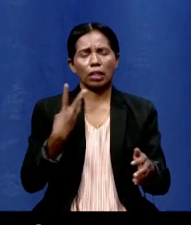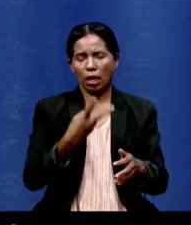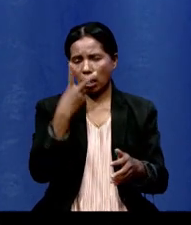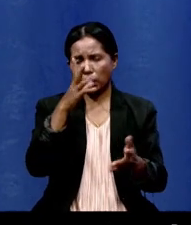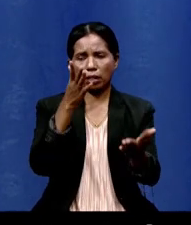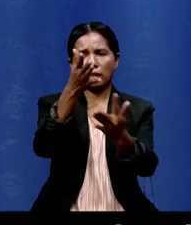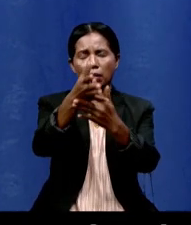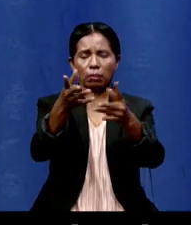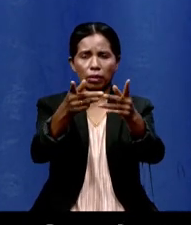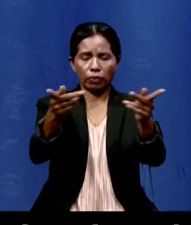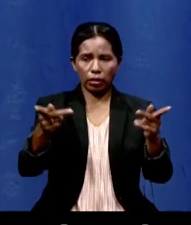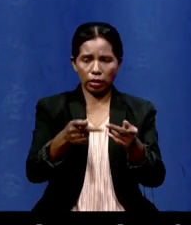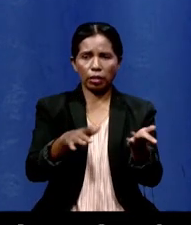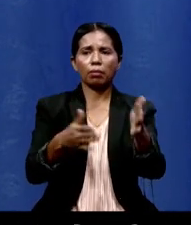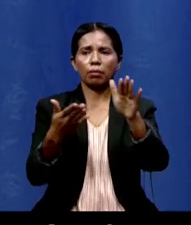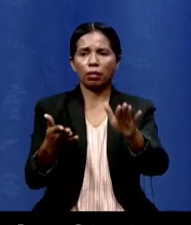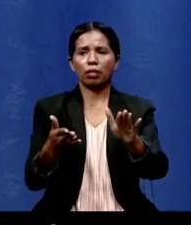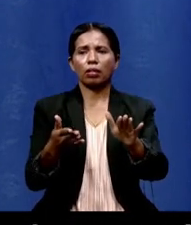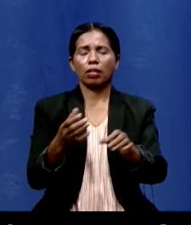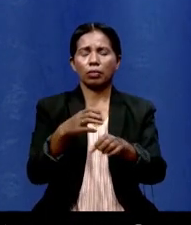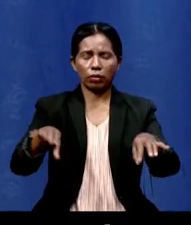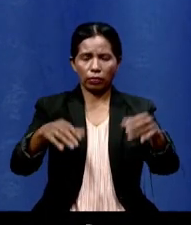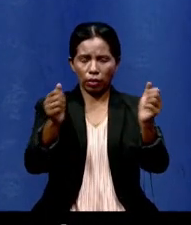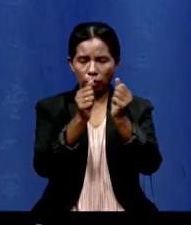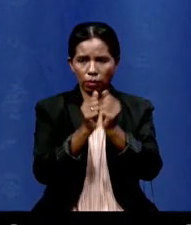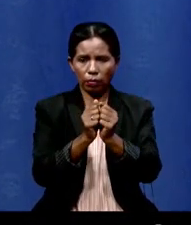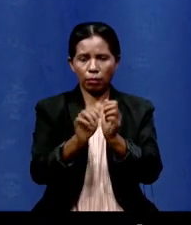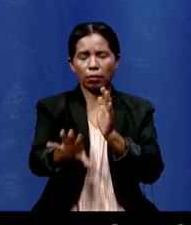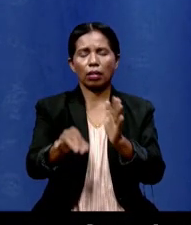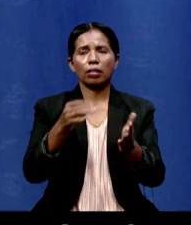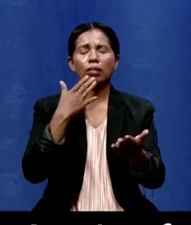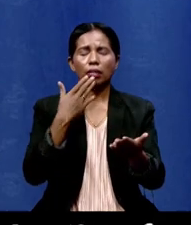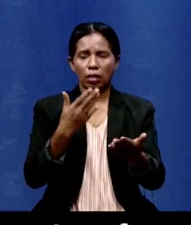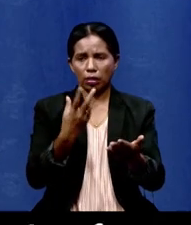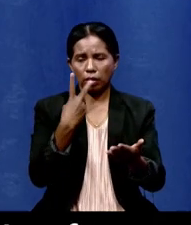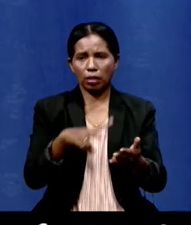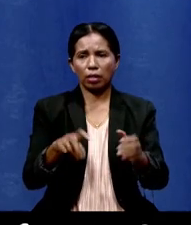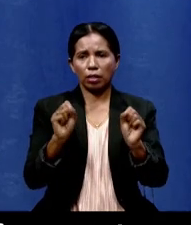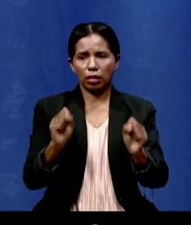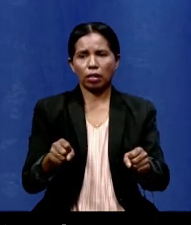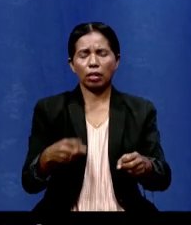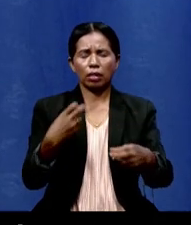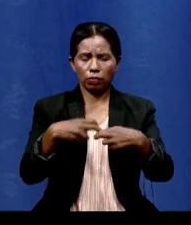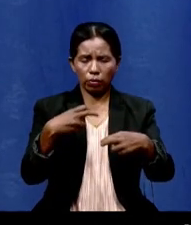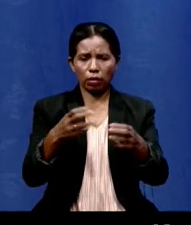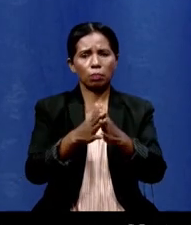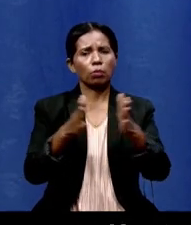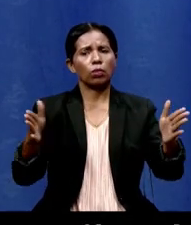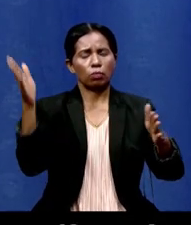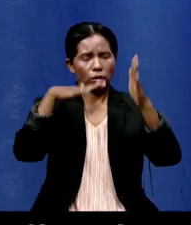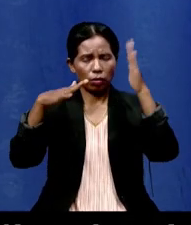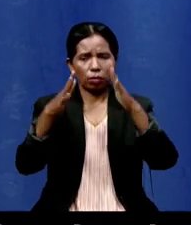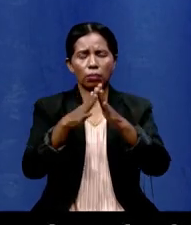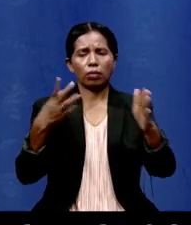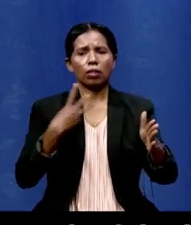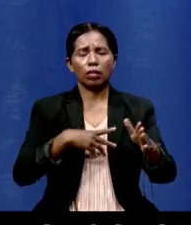ye fatin da bene ve ke ite atual esforz par bel heta na kapasan ko hine iten konsider ne ne ese desafio mas problema ne ve ke ite ten ki